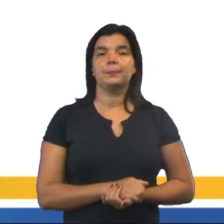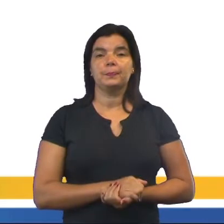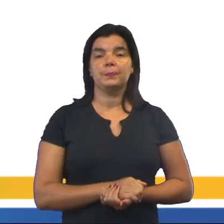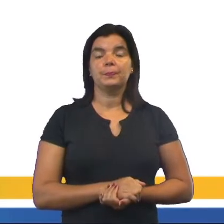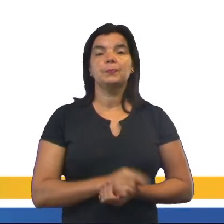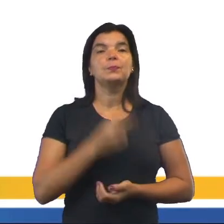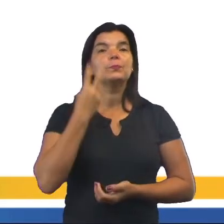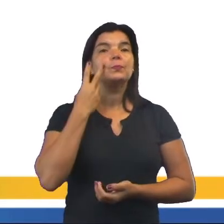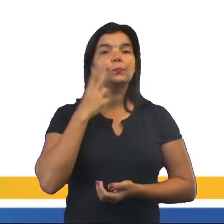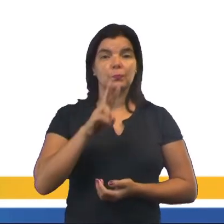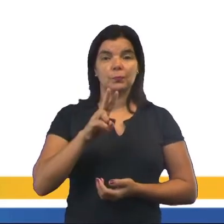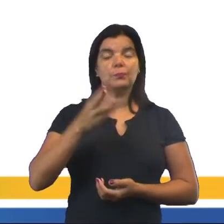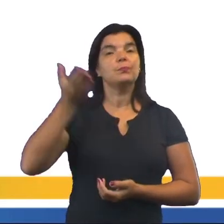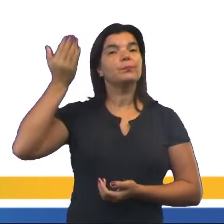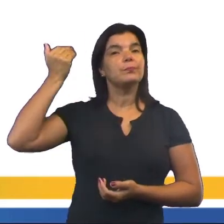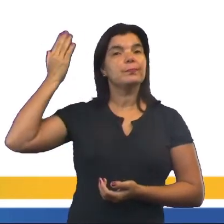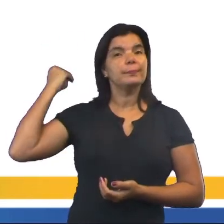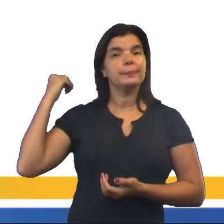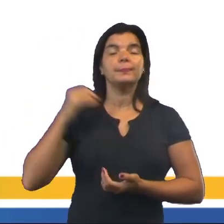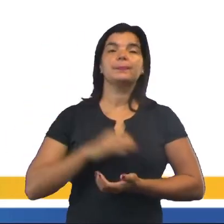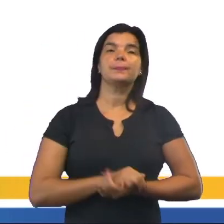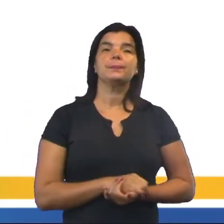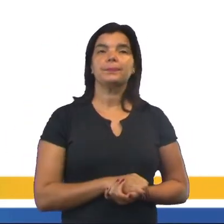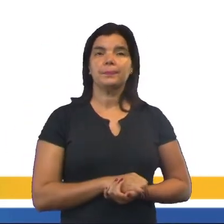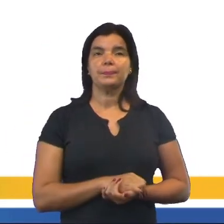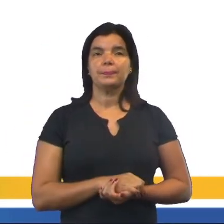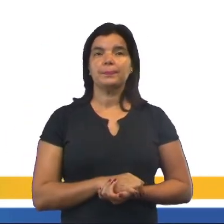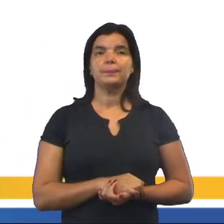2 days ago, 2 dias atrás, ou há 2 dias,